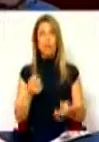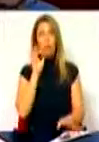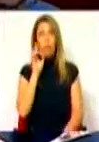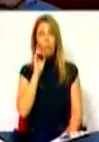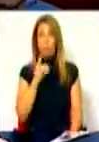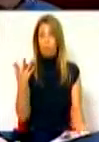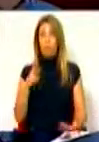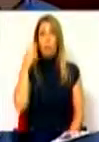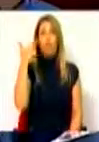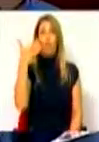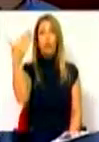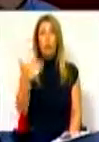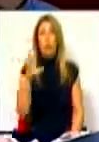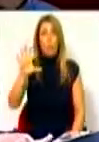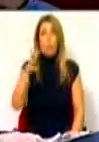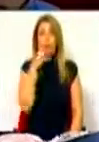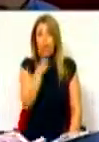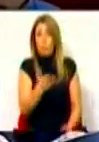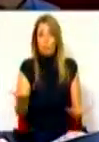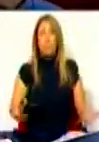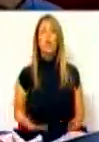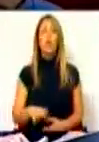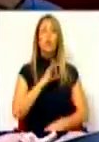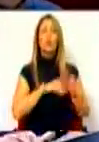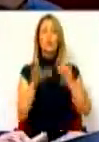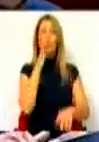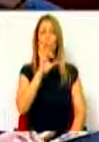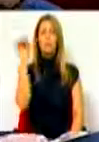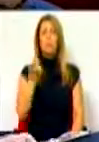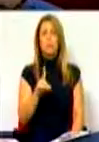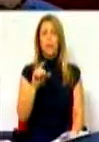deste país. Senhor Deputado José Luís Ferreira,